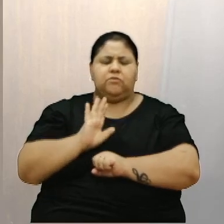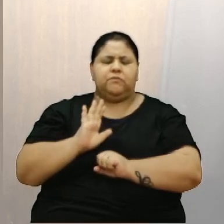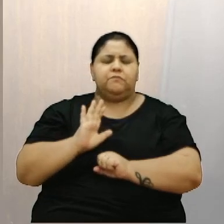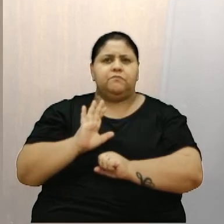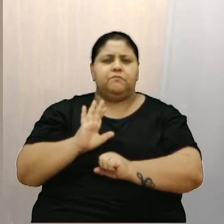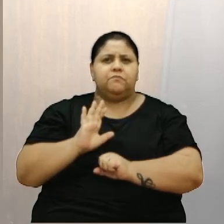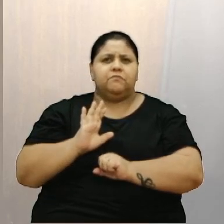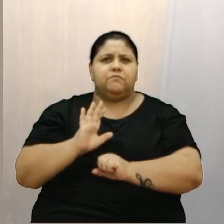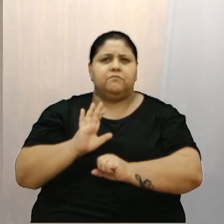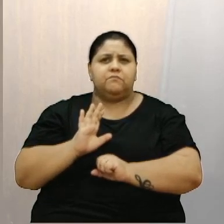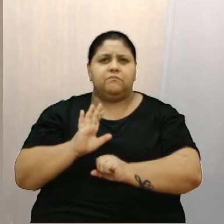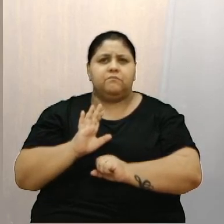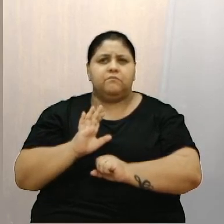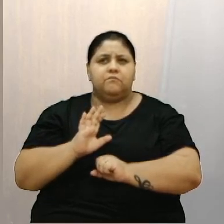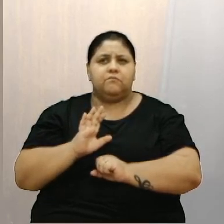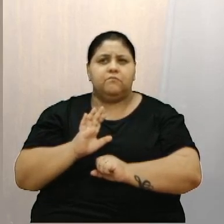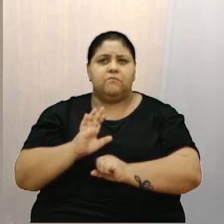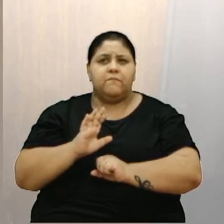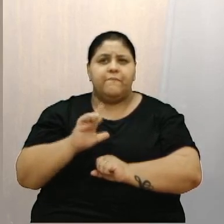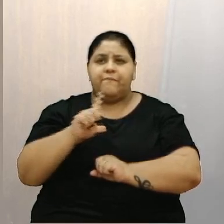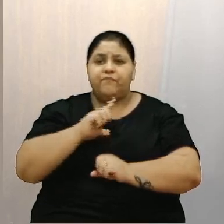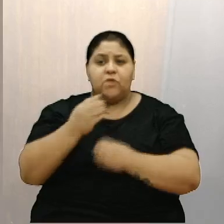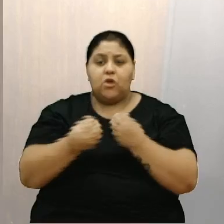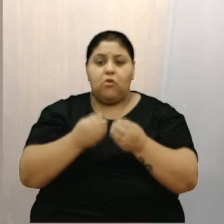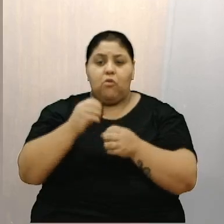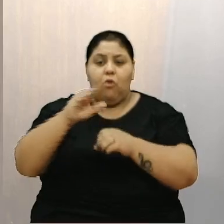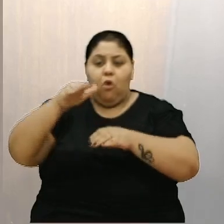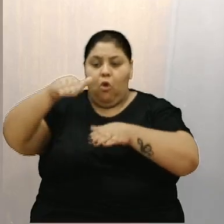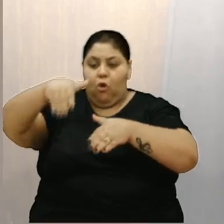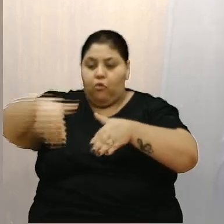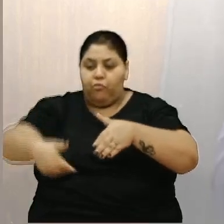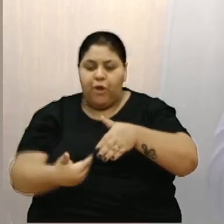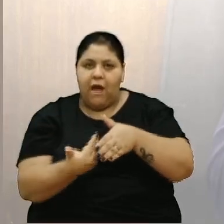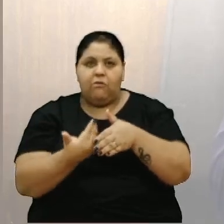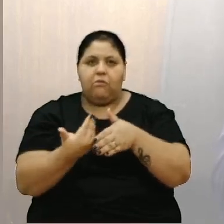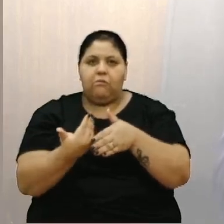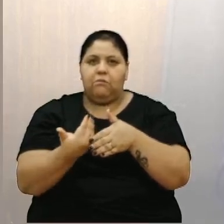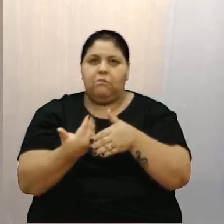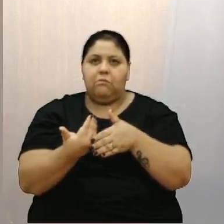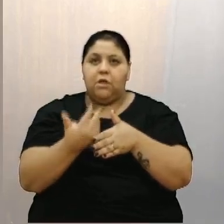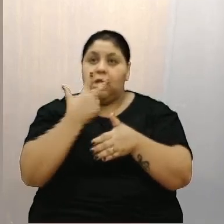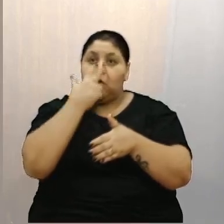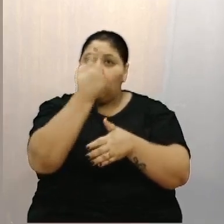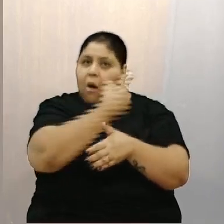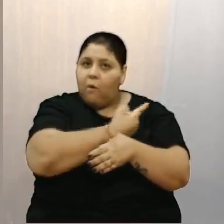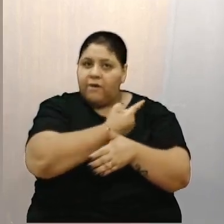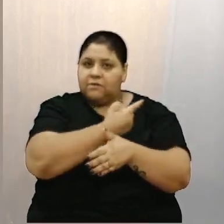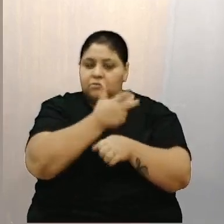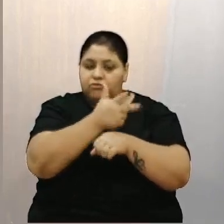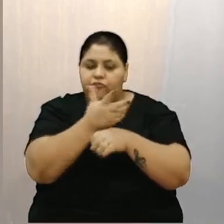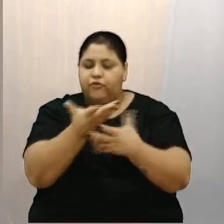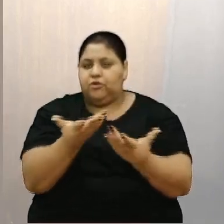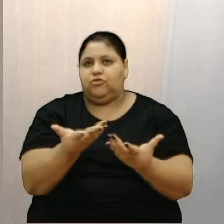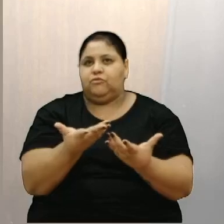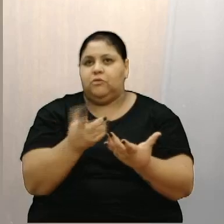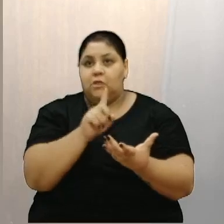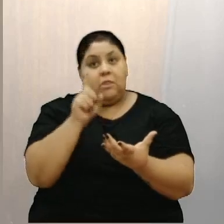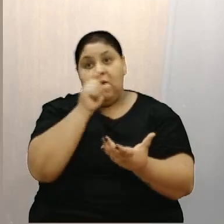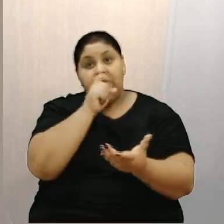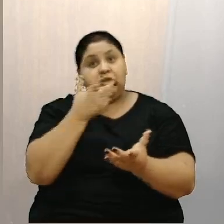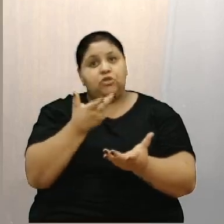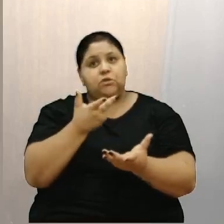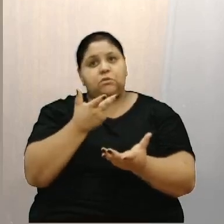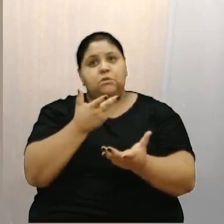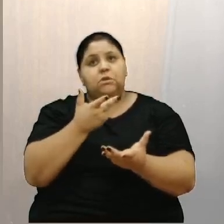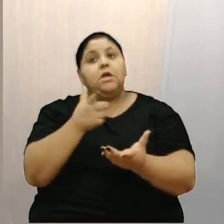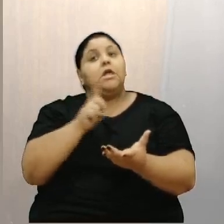é impossível, porque o buraco já se formou, ele já está, e é desse tamanho aí, ó. Não é mentira, é desse tamanho, cabe um cavalo lá